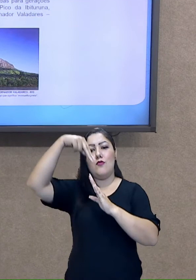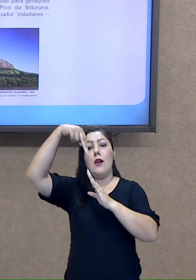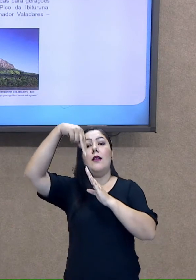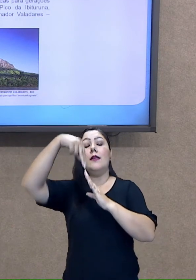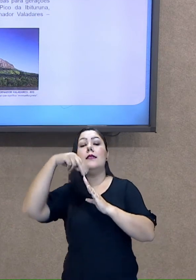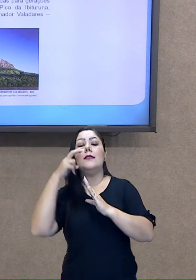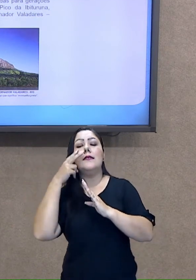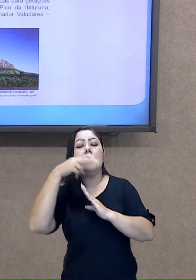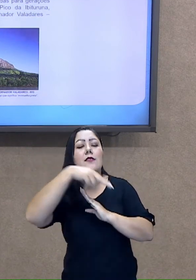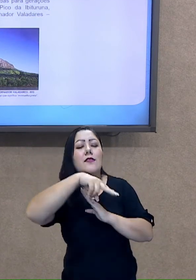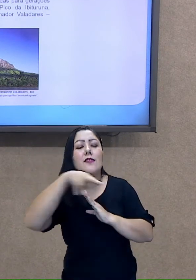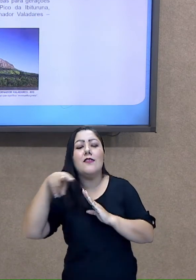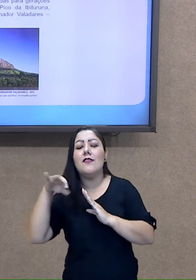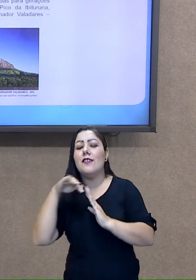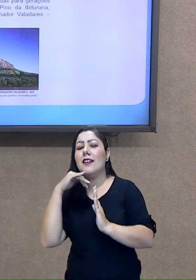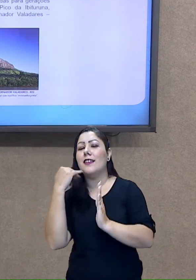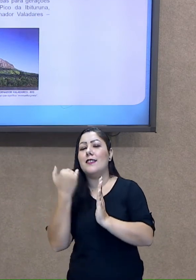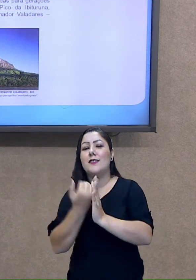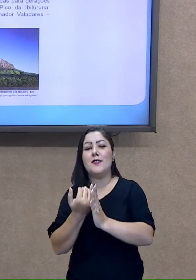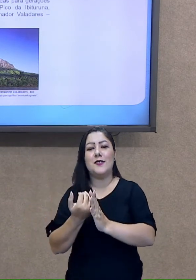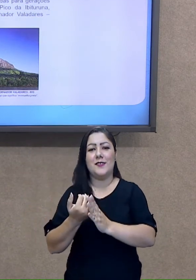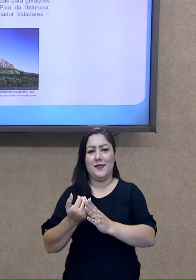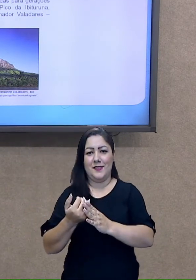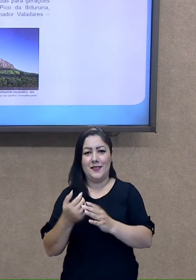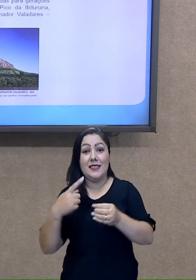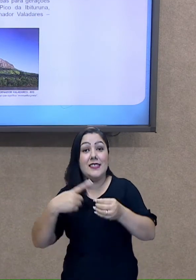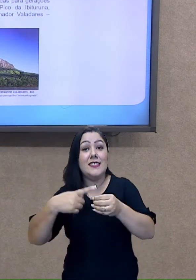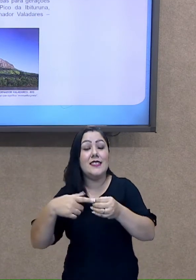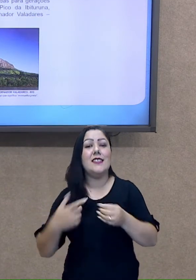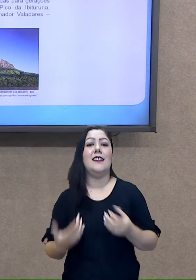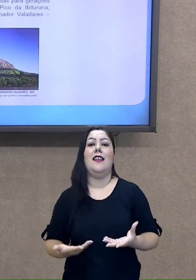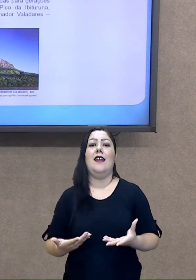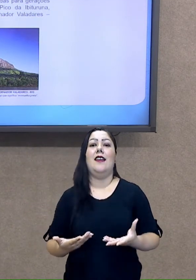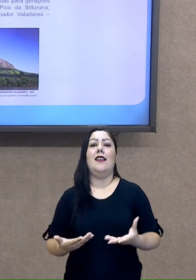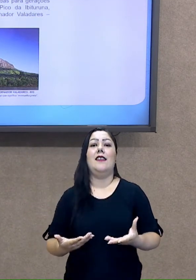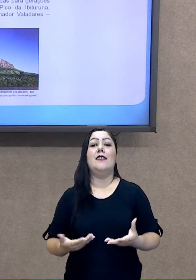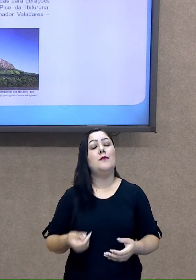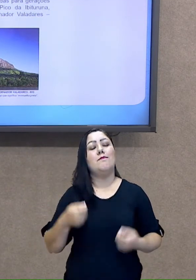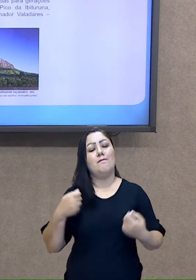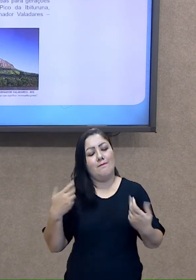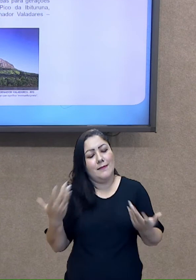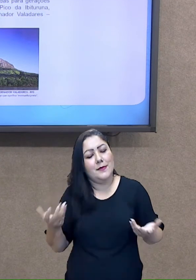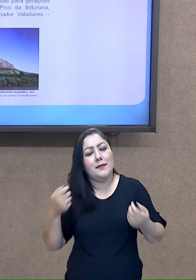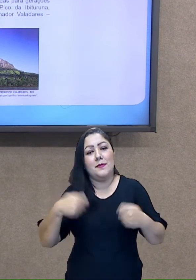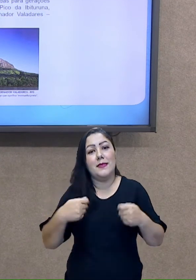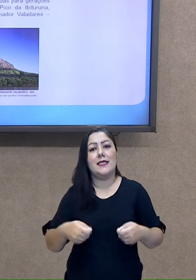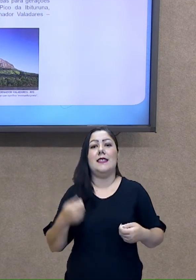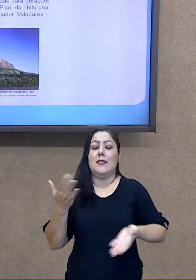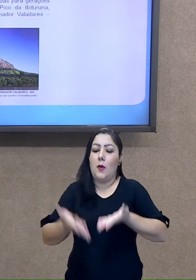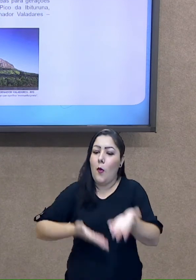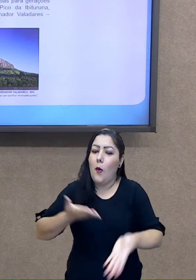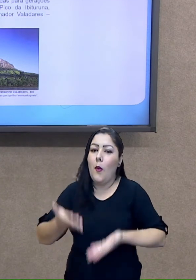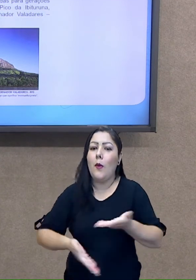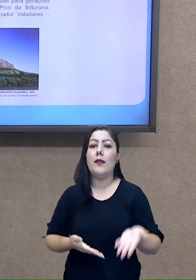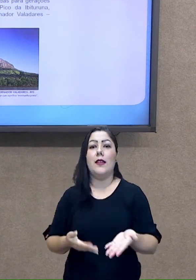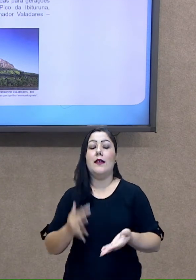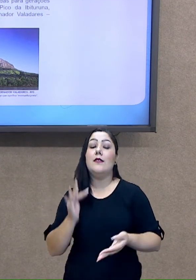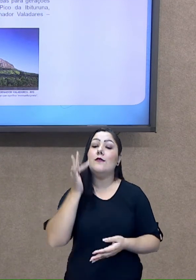sendo conservada para que eu, para que você, para que seus filhos, os filhos dos seus filhos tenham essa